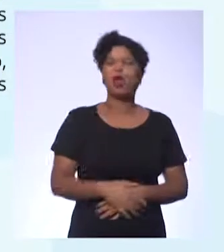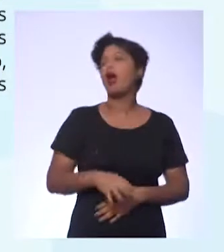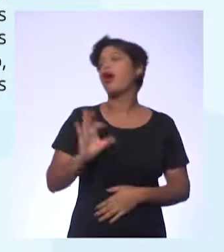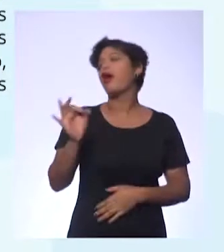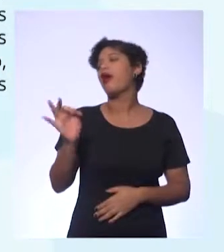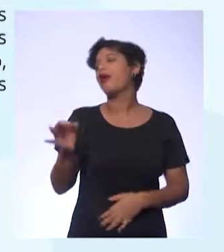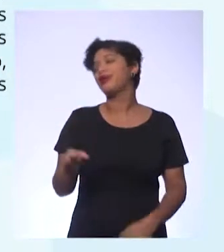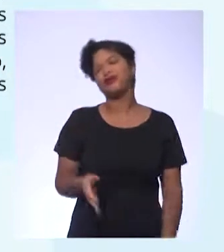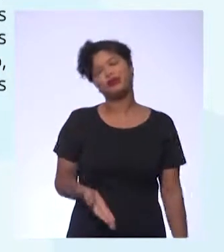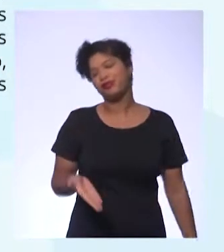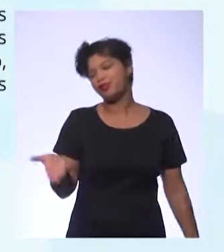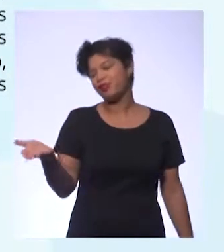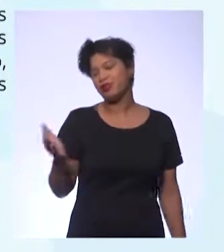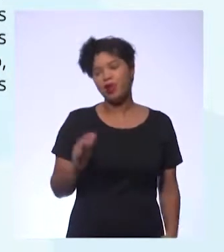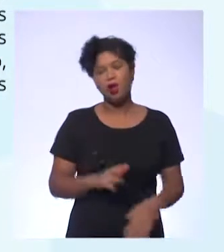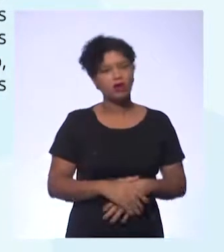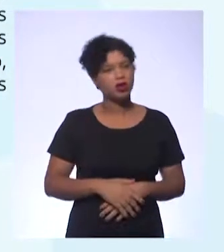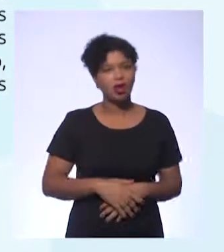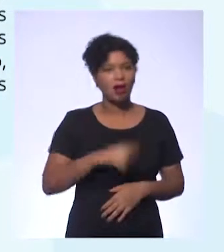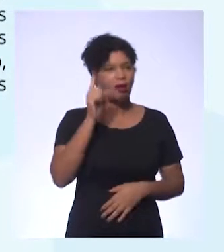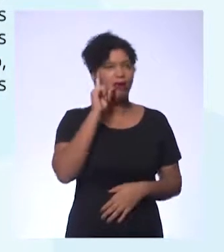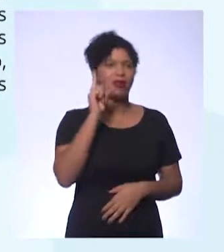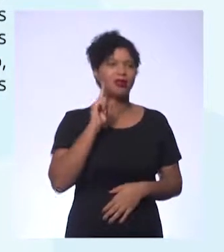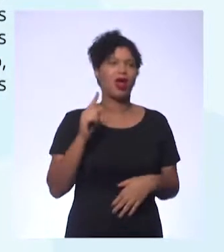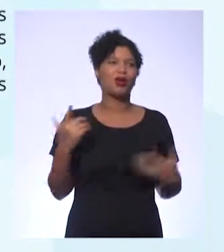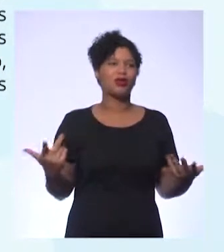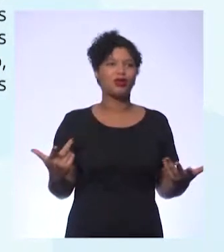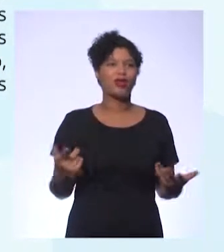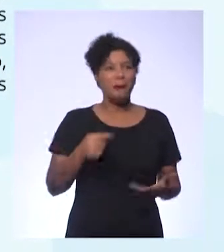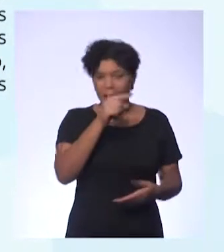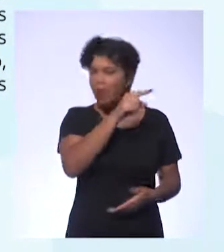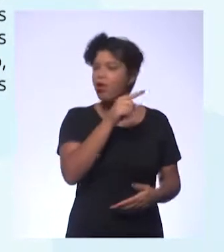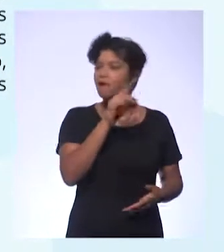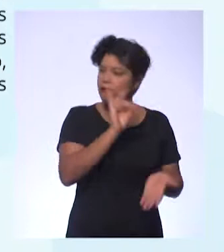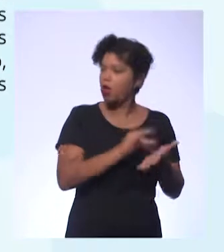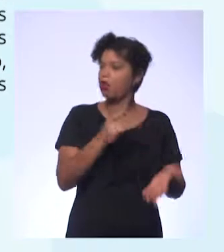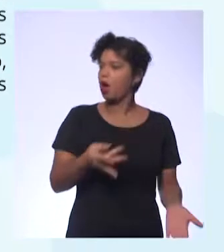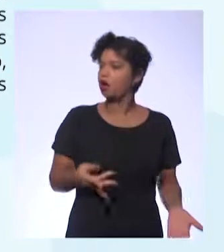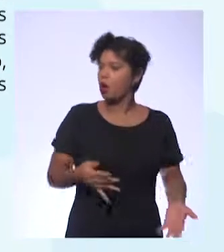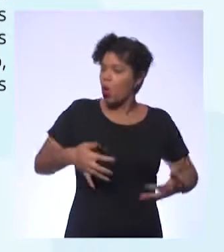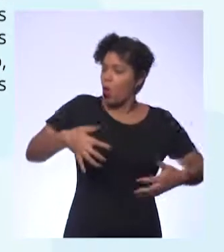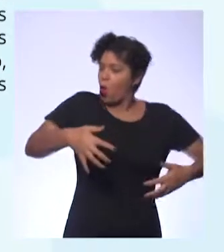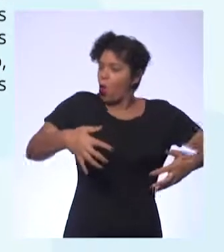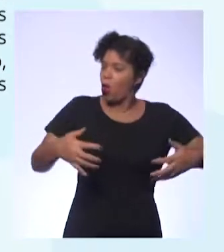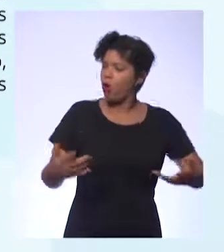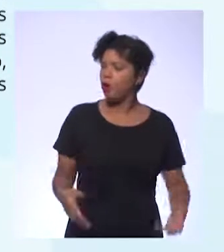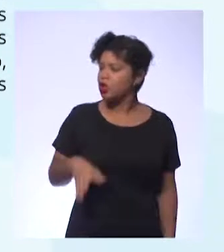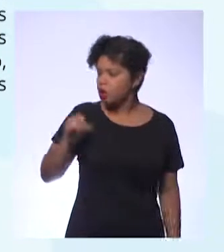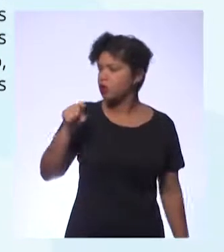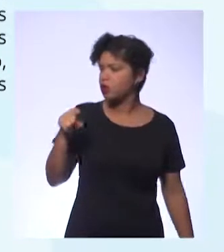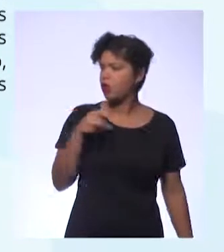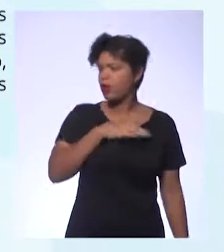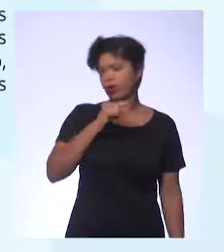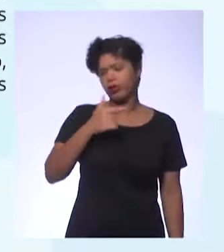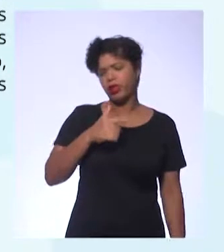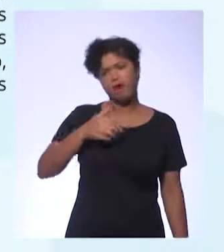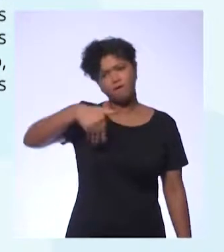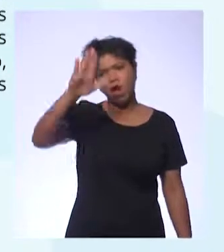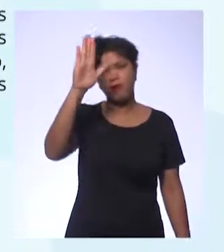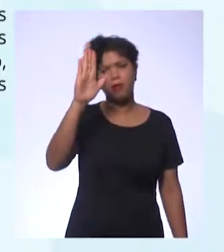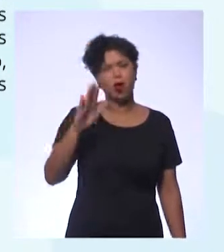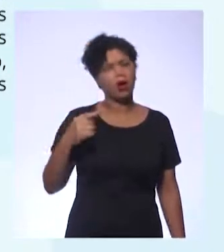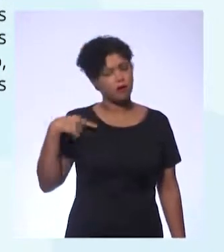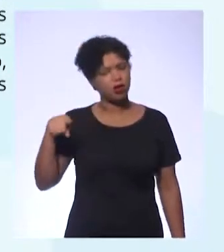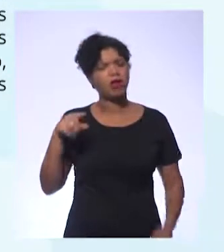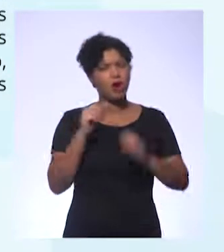que não andas corrente. Nisto das aventuras, são gigantes, são. E se tens medo, tira-te daí, e põe-te em